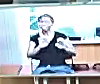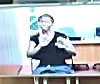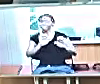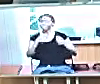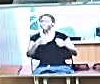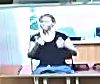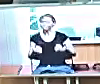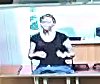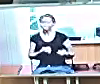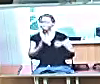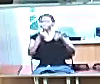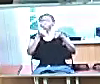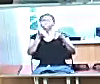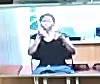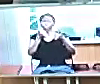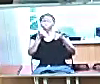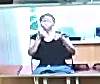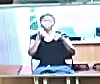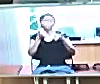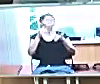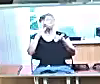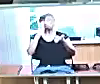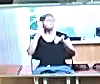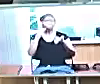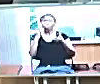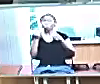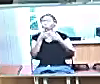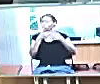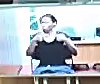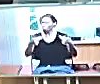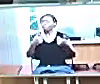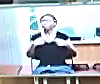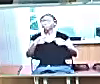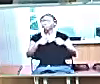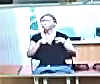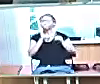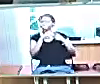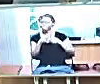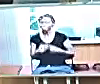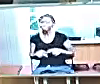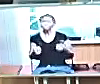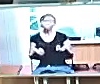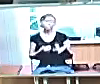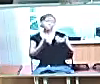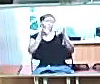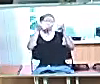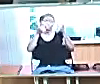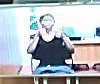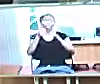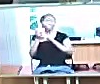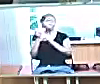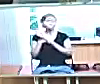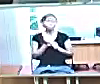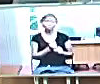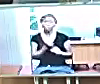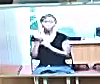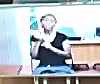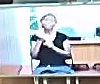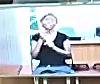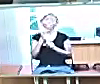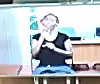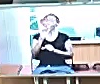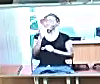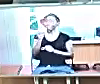serem melhorados até essa questão aí da sustentabilidade das próprias cefas a sustentabilidade do próprio jovem no campo